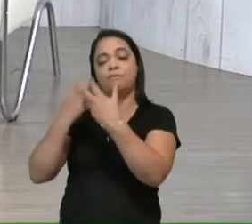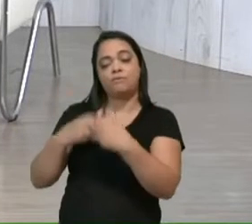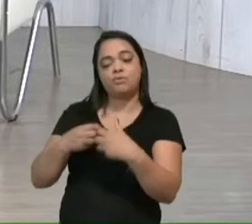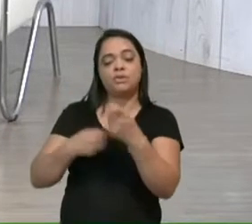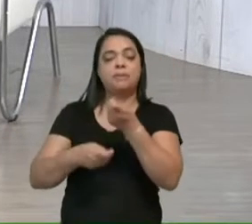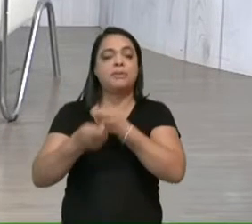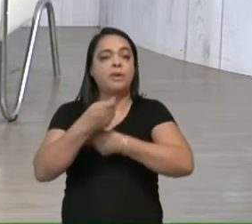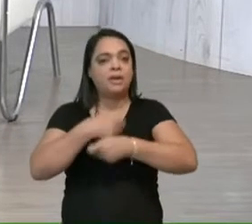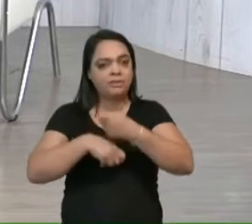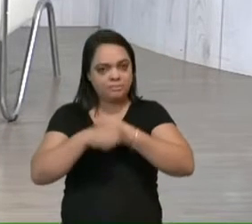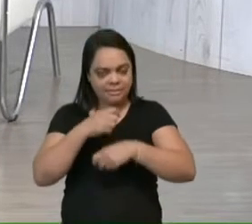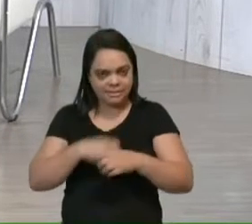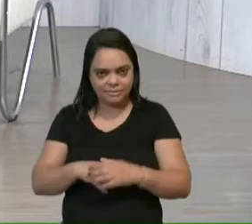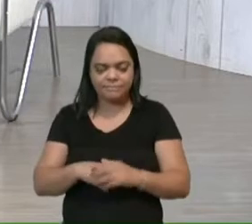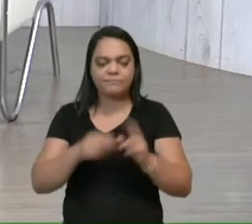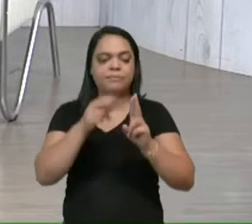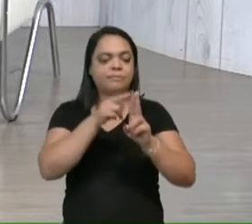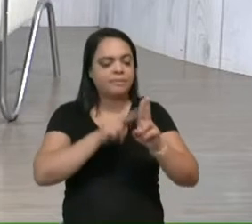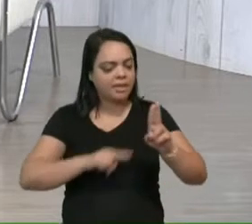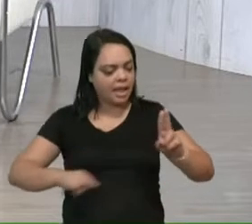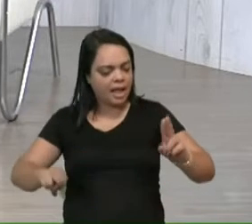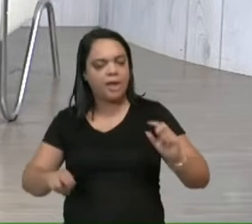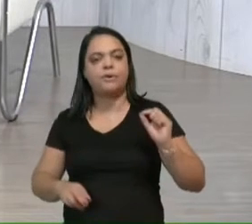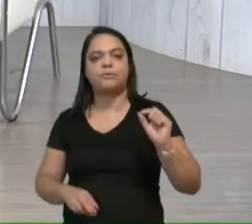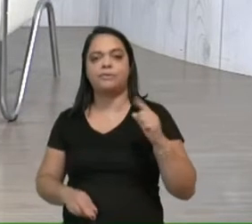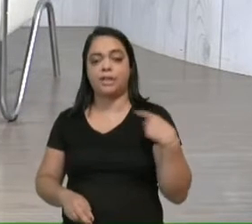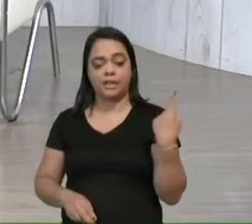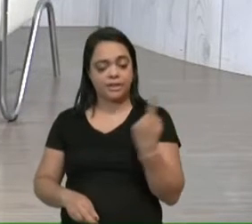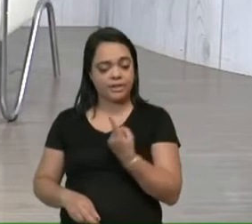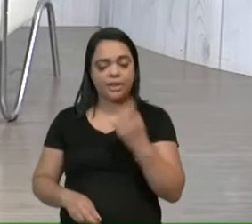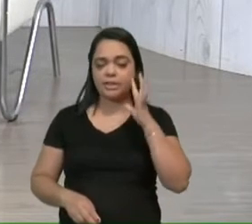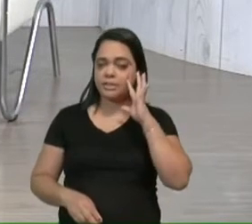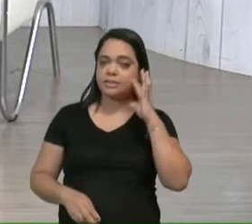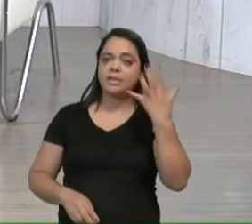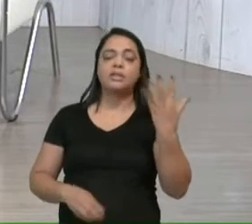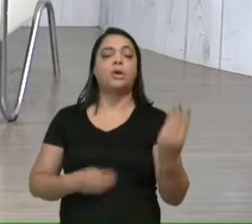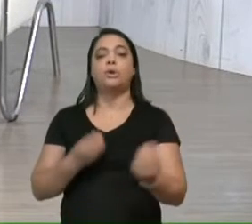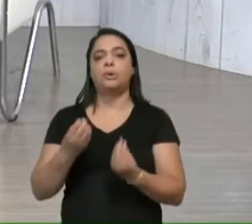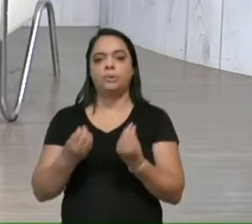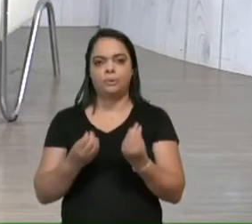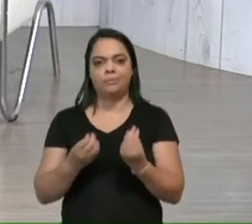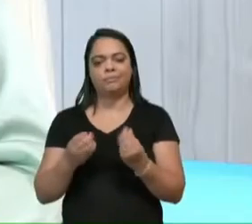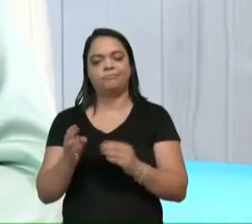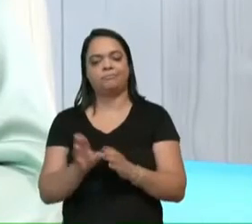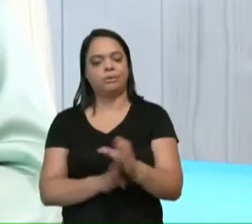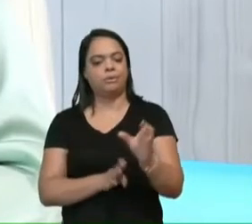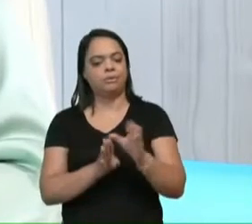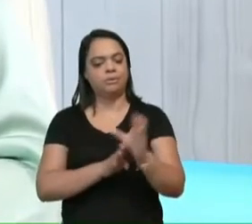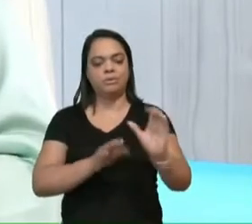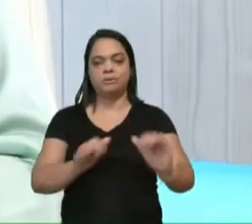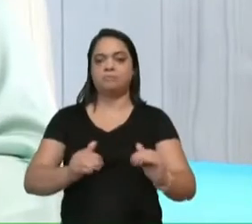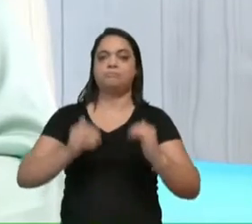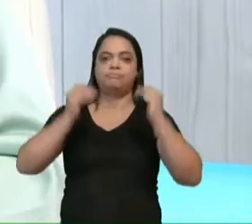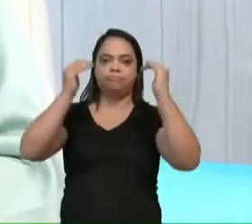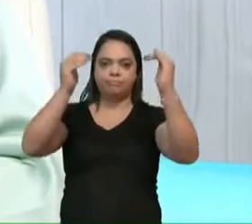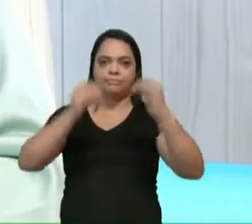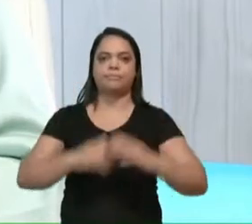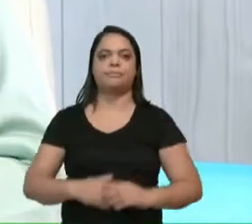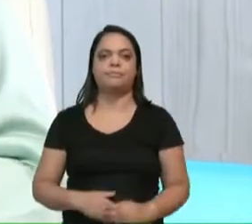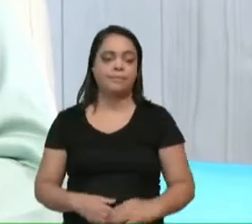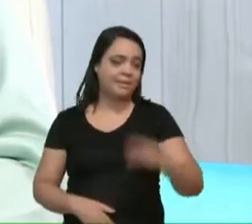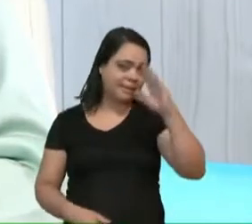administrativo a UFO nós funcionamos as nossas decisões através de conselhos superiores e